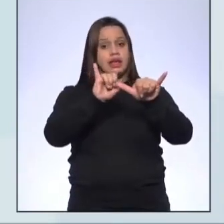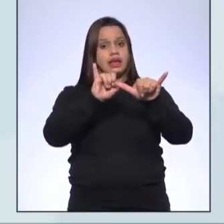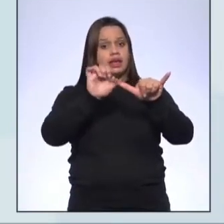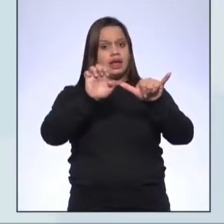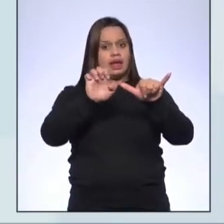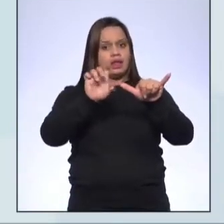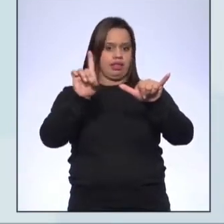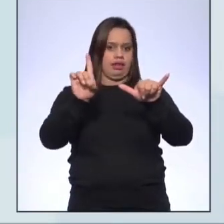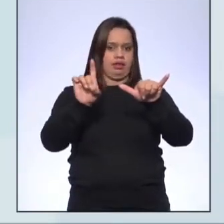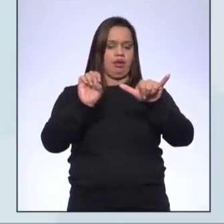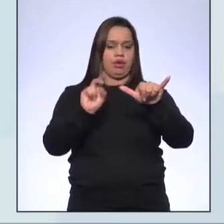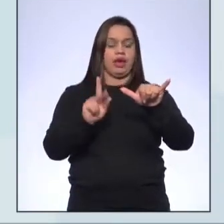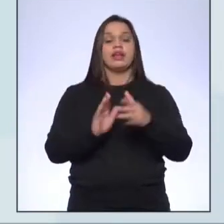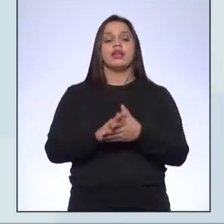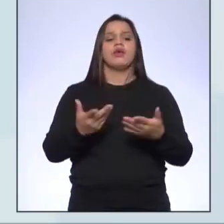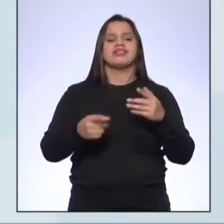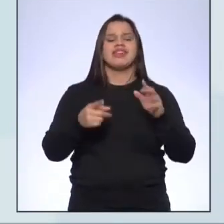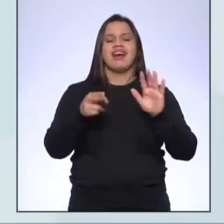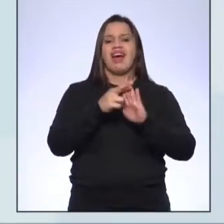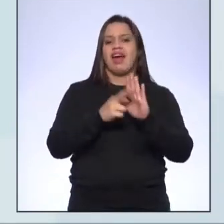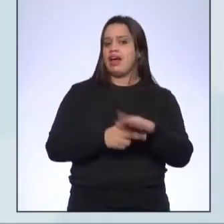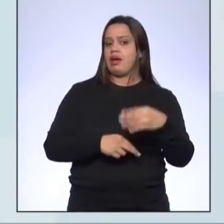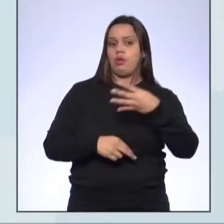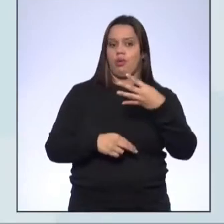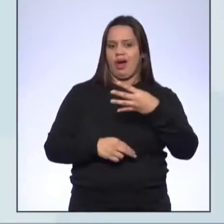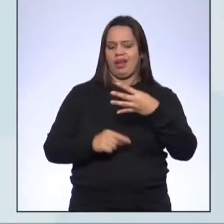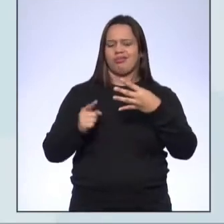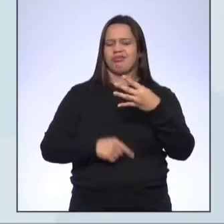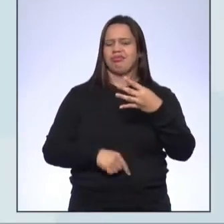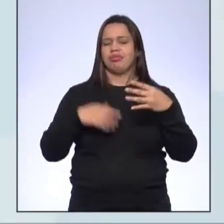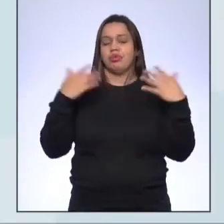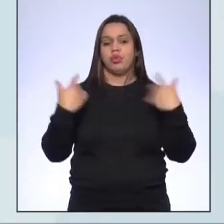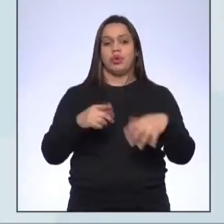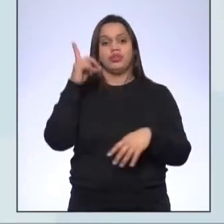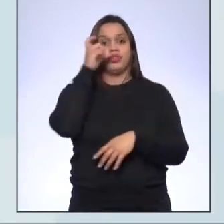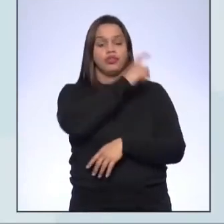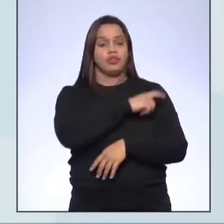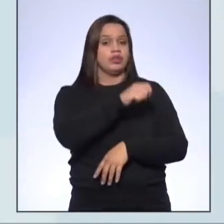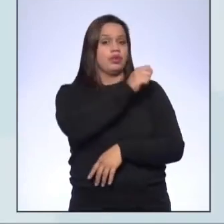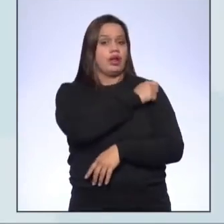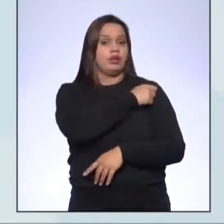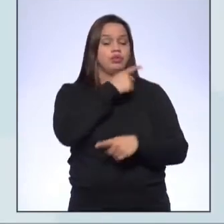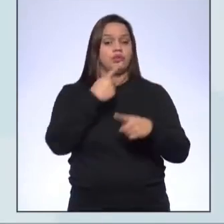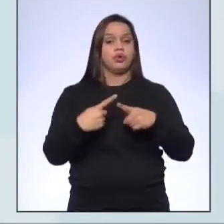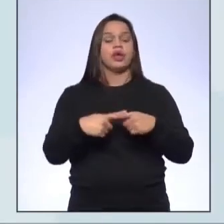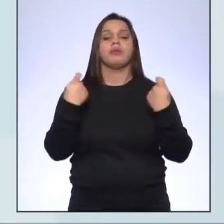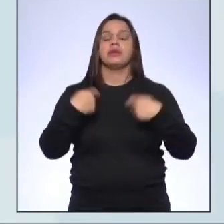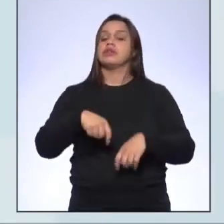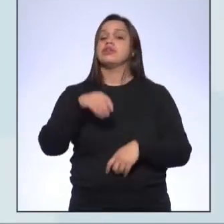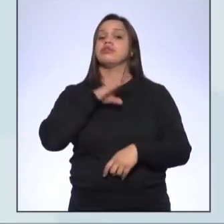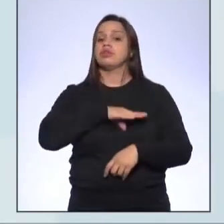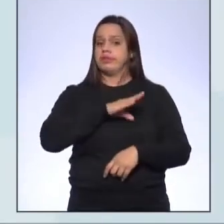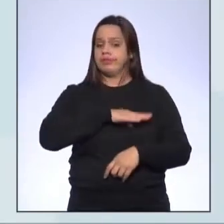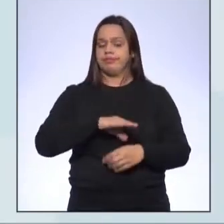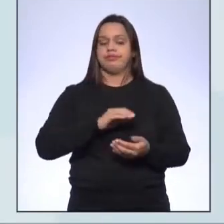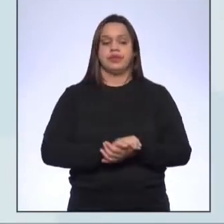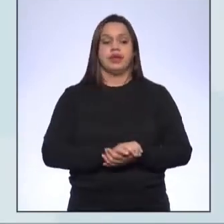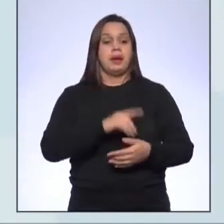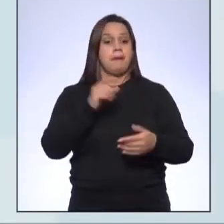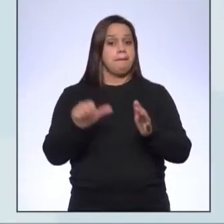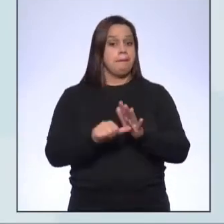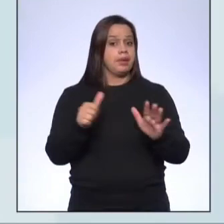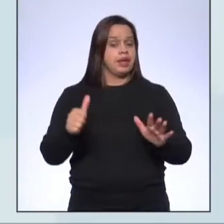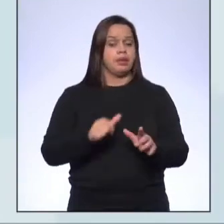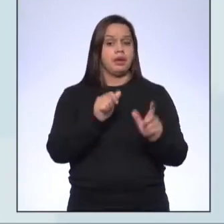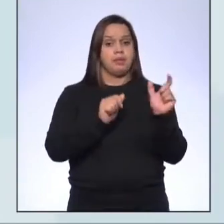Essa regra 4, teacher, é difícil para os alunos, porque eu preciso da língua portuguesa. Primeiro, as palavras